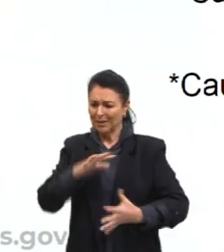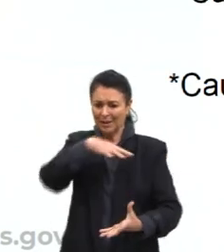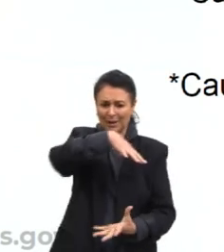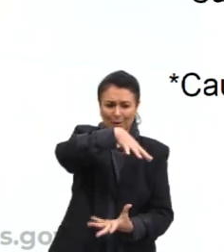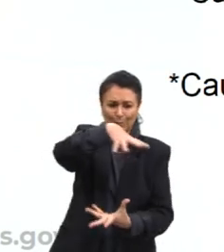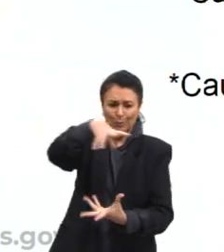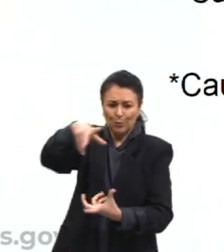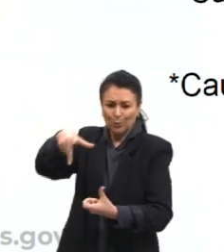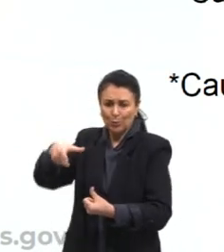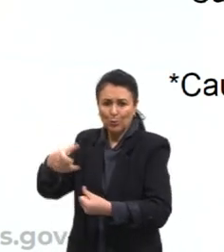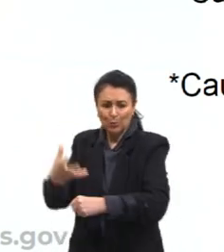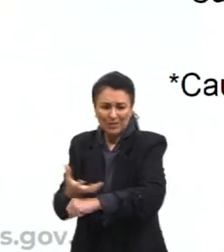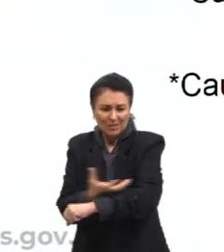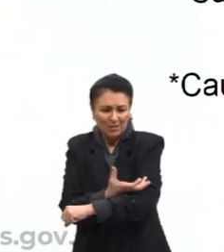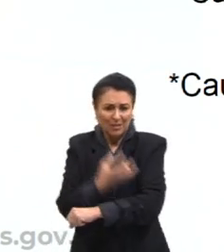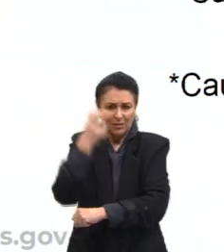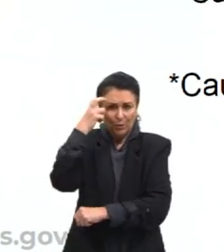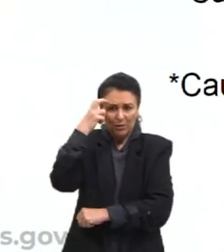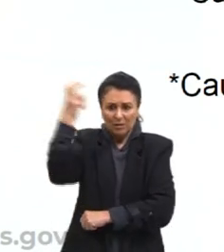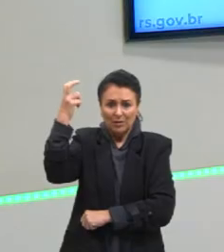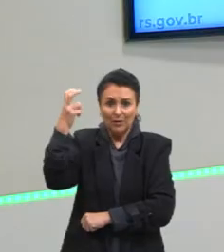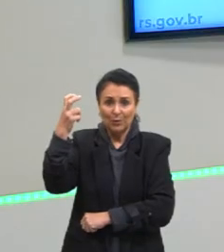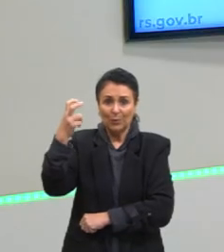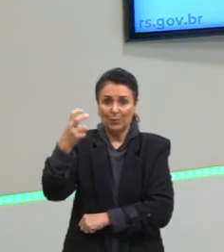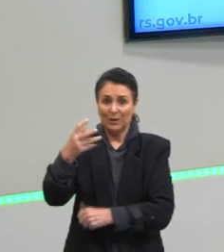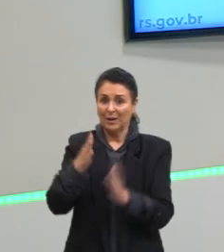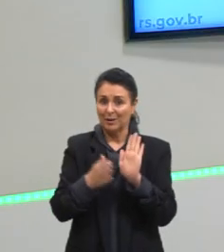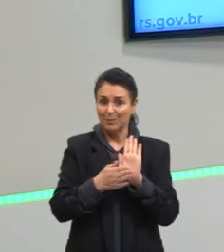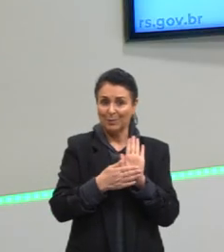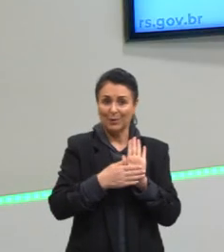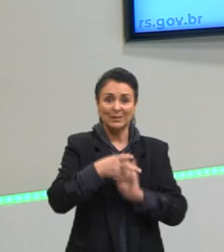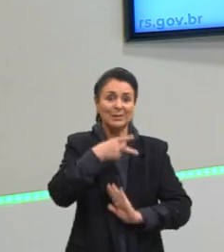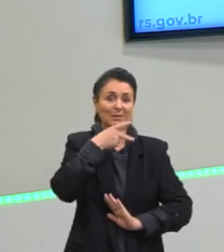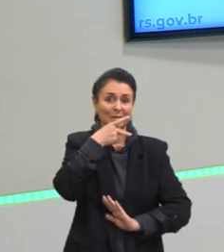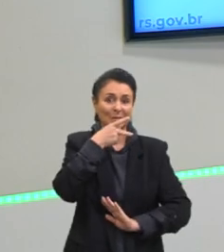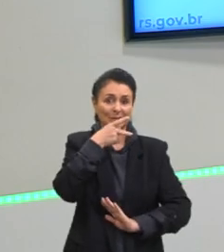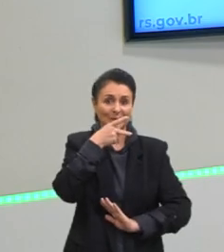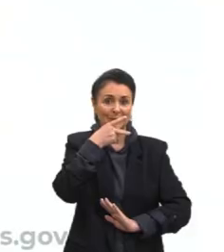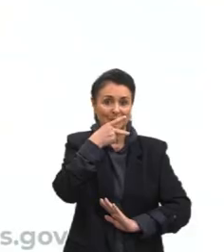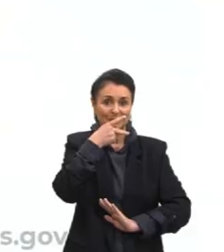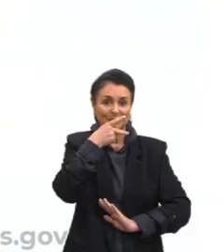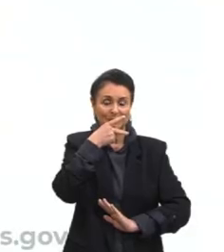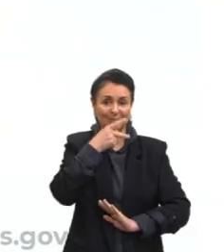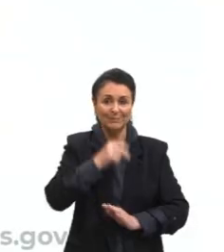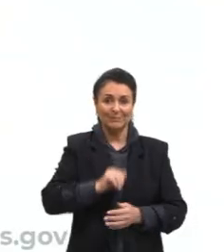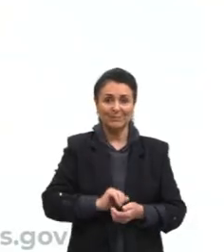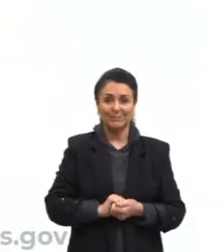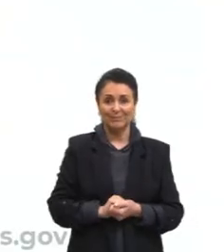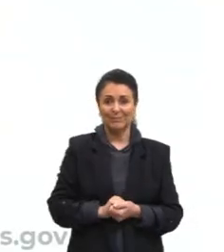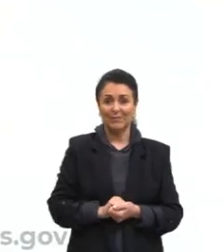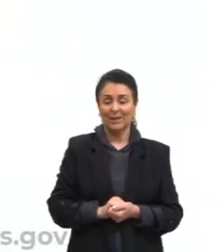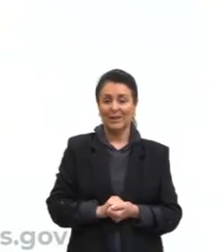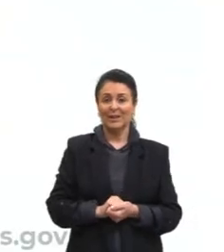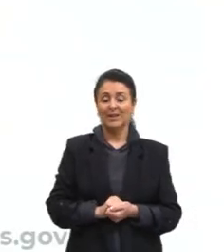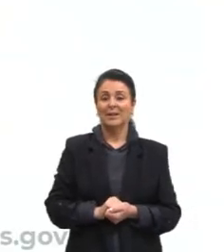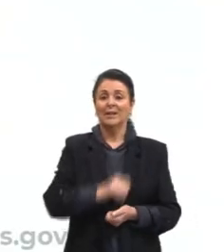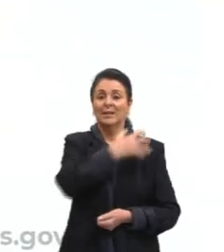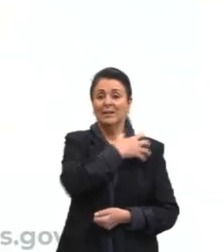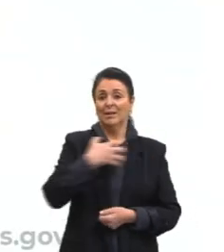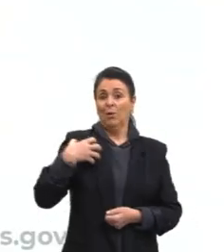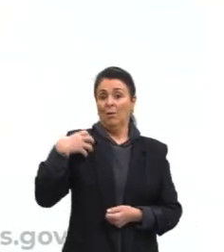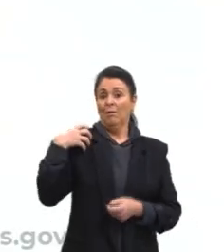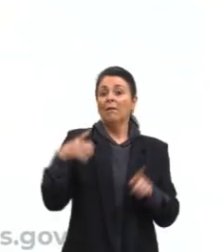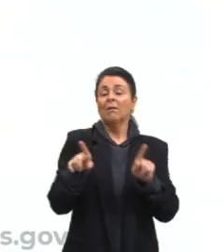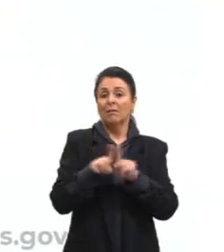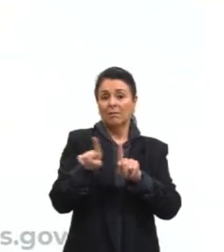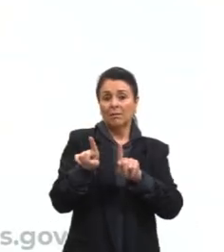daquele mundo inteligível do patrão e explicar todas as coisas aqui no próprio municipal em Aristóteles também